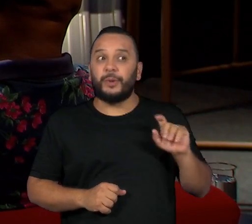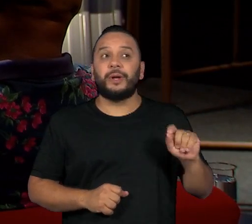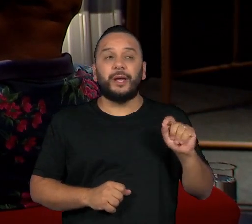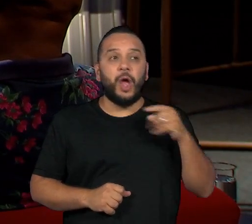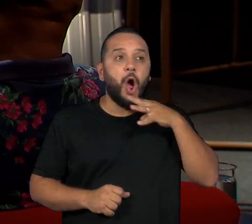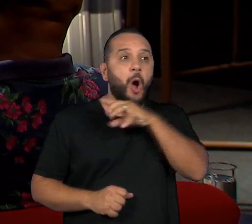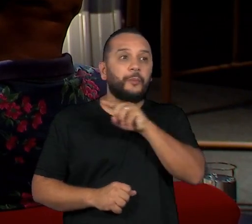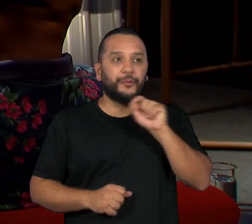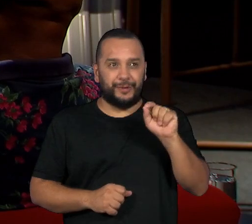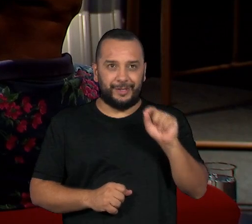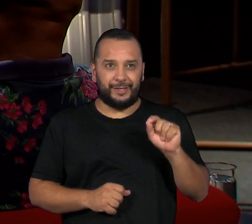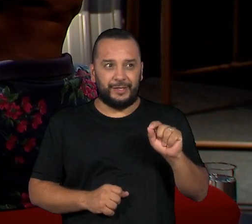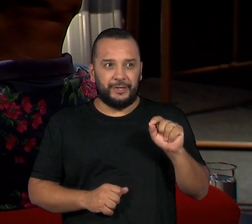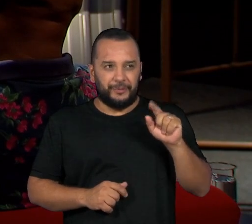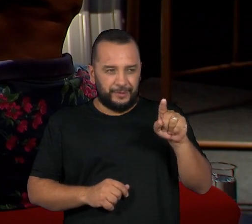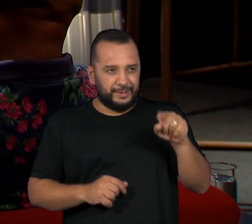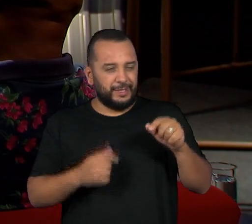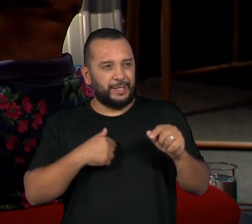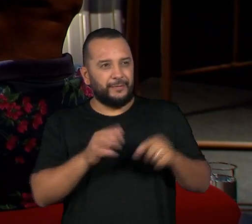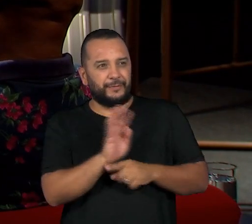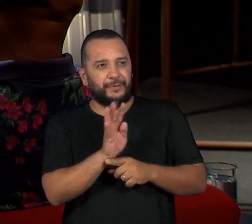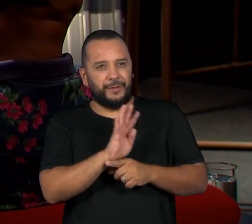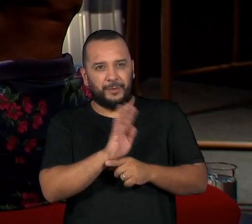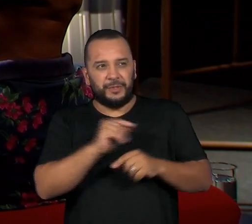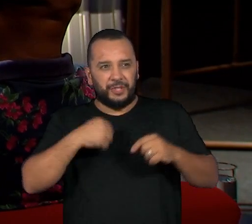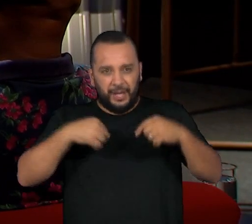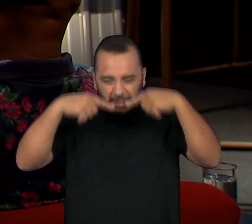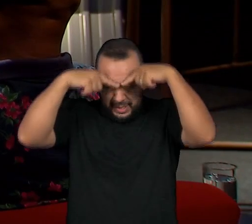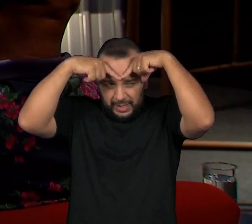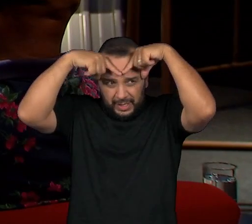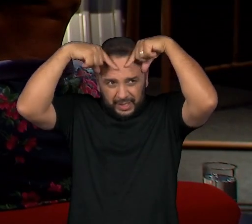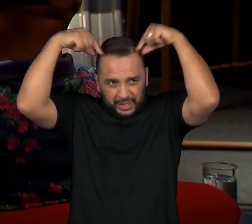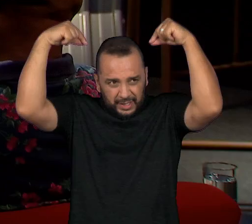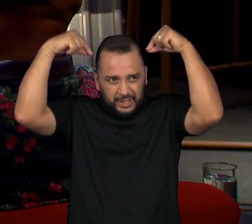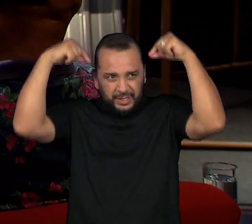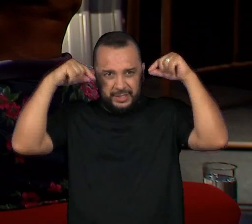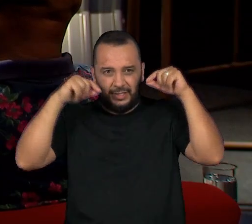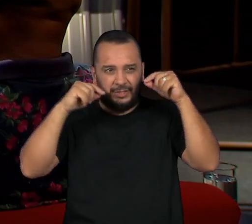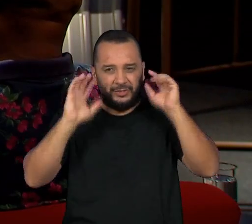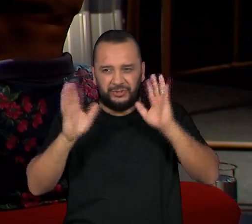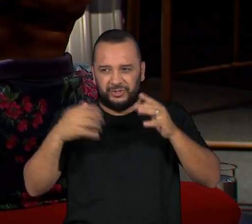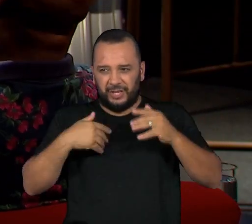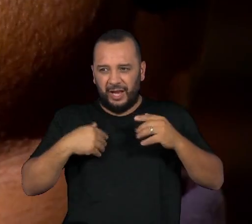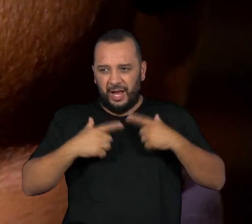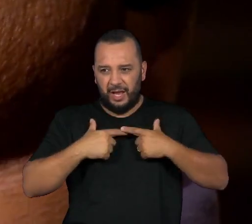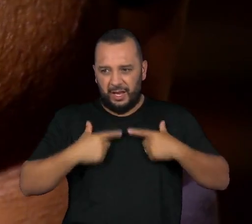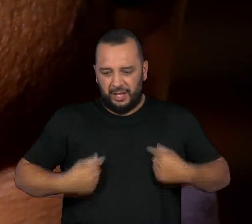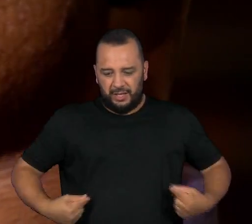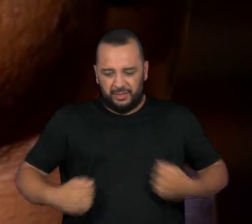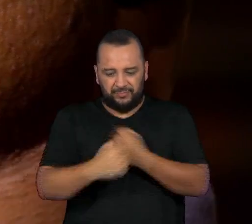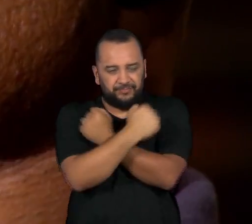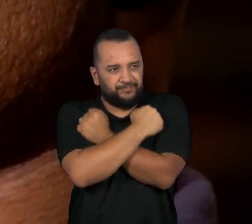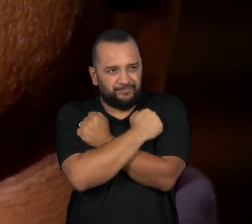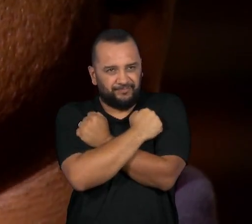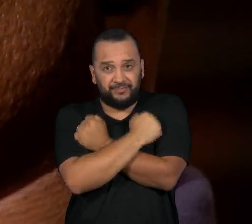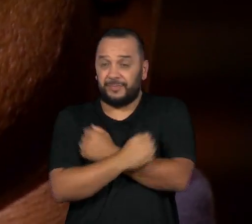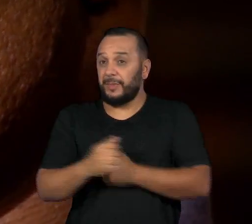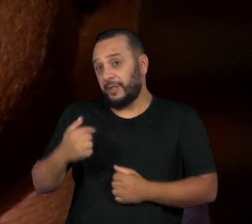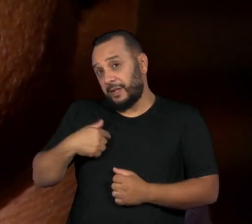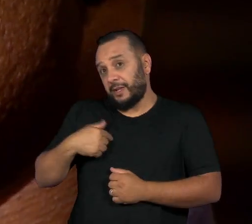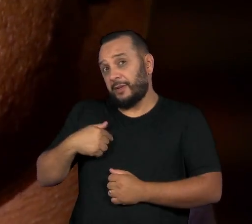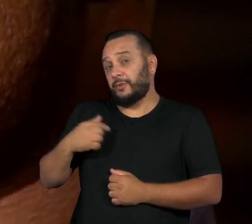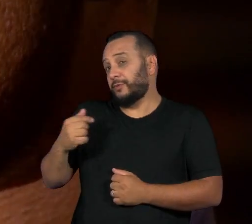assim, você fazer um Pantera Negra, uma coisa assim. Mas eu penso numa coisa mais doida, assim. Talvez um Pantera Negra numa próxima